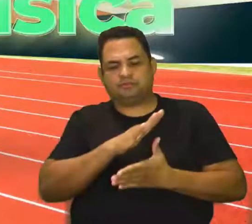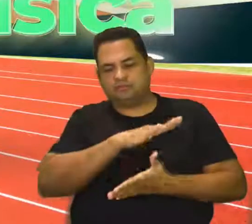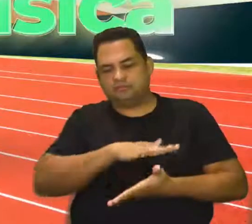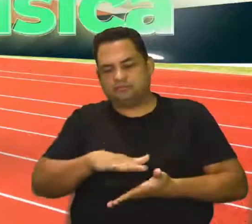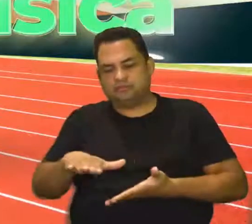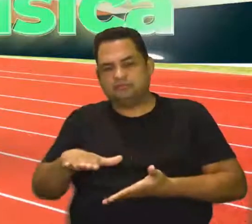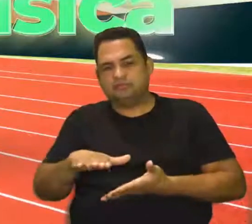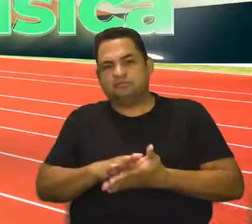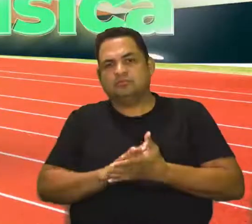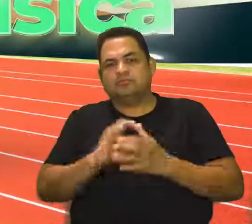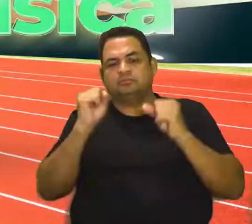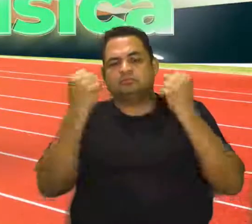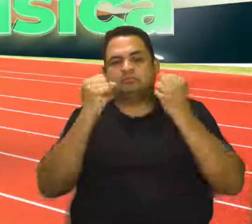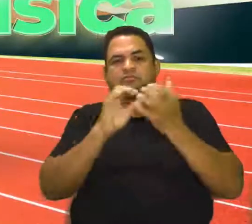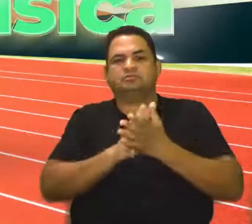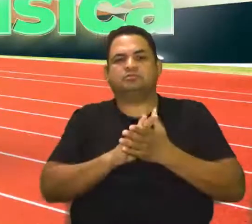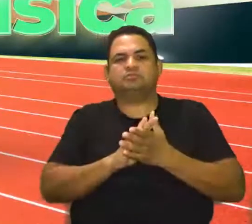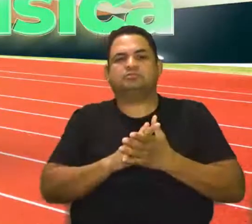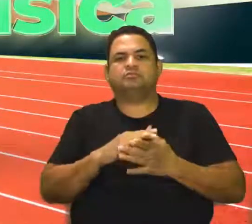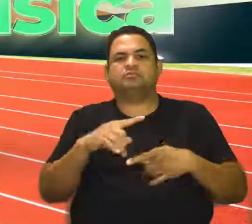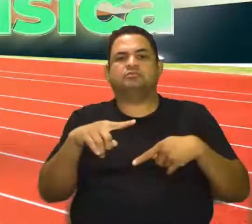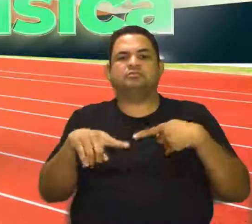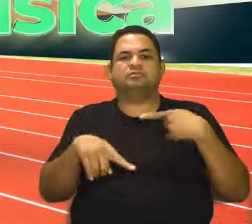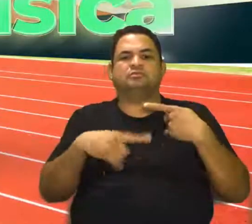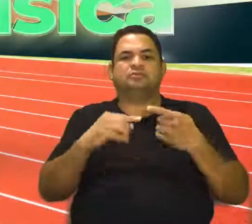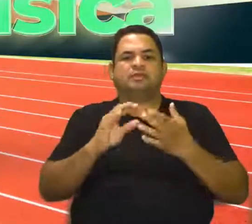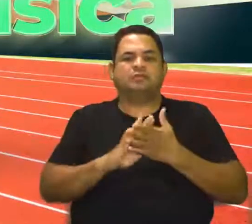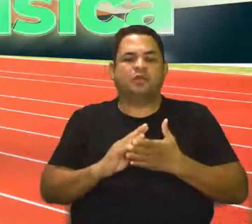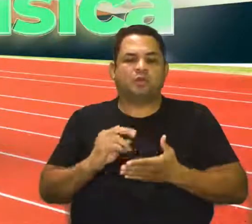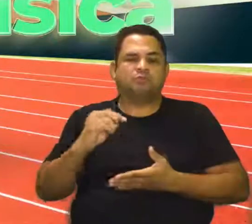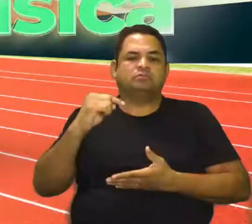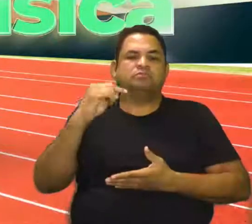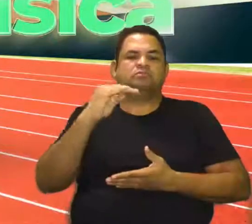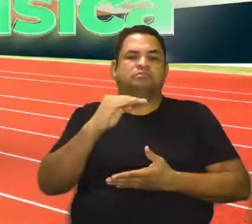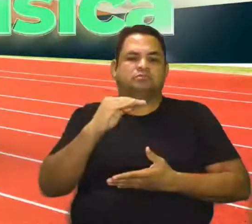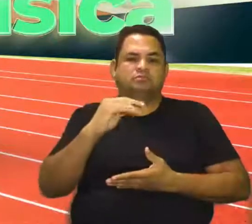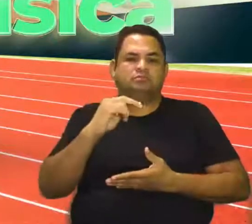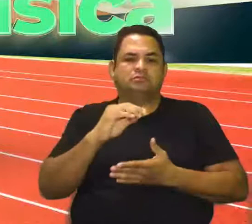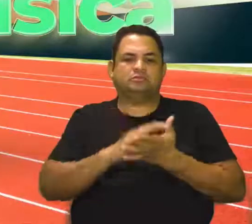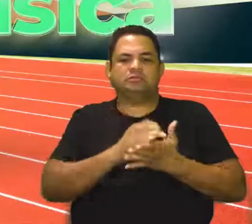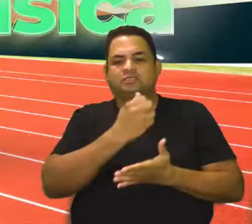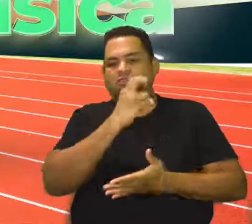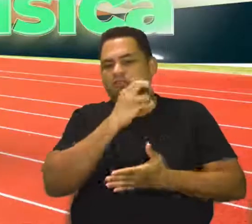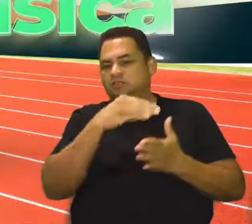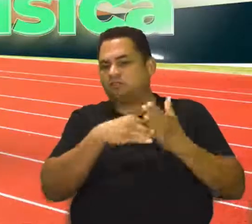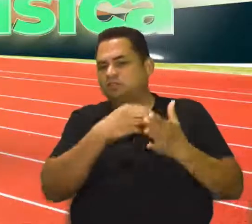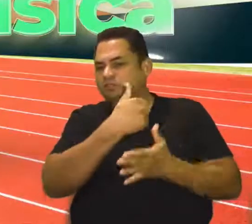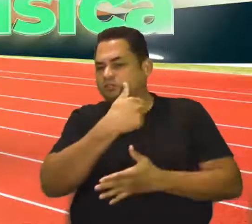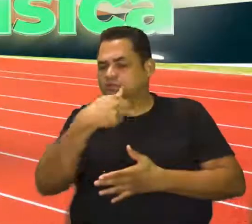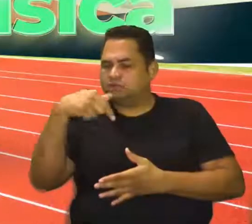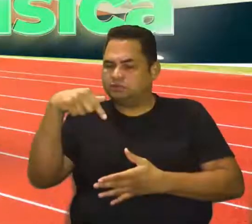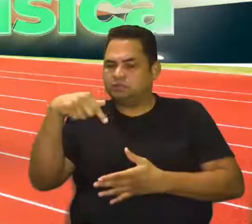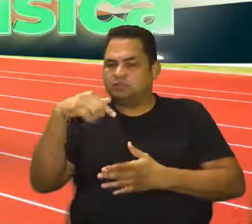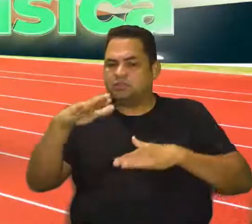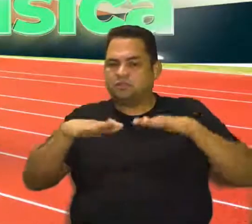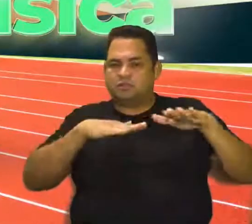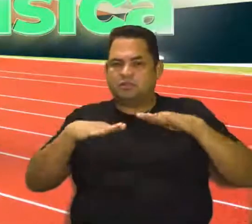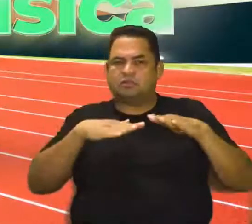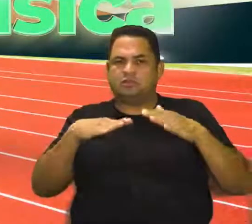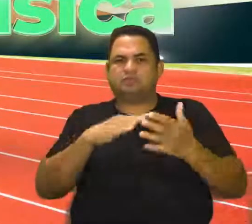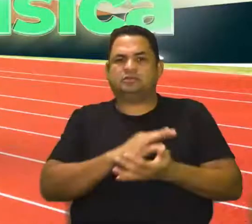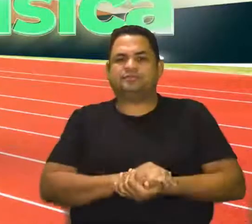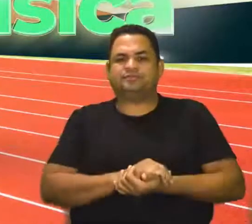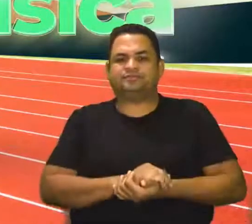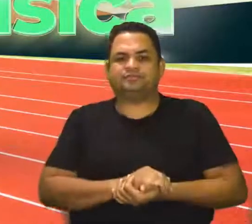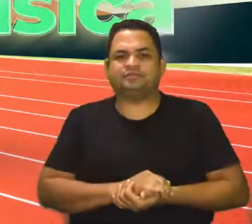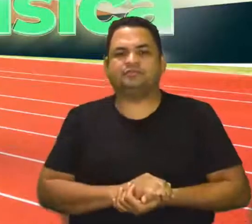movimenta bastante. Chegou meu próximo degrau, 5 a 17 anos, continuar movimentando, que provavelmente é a